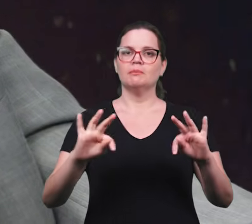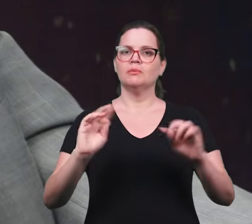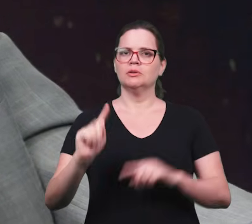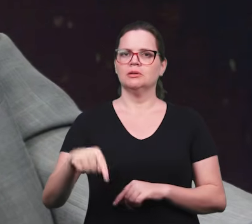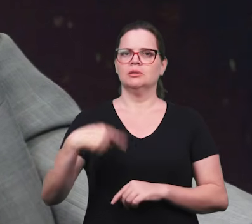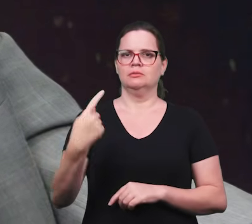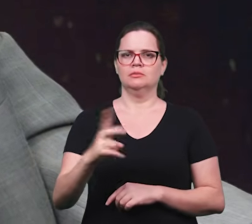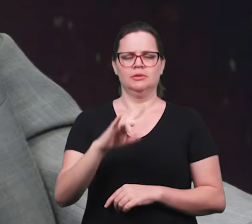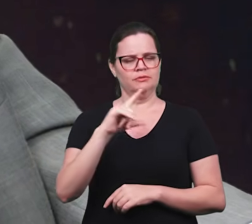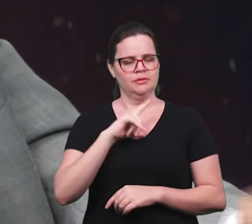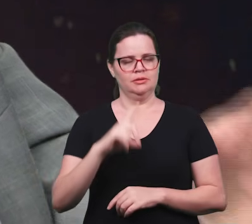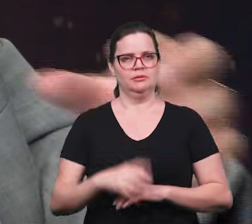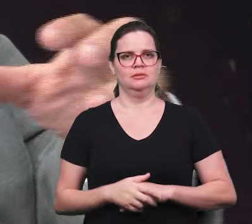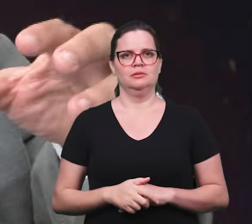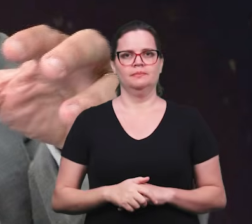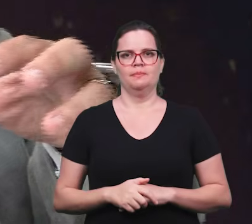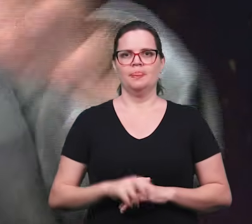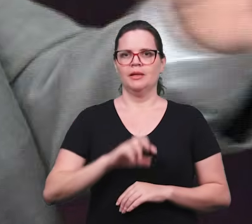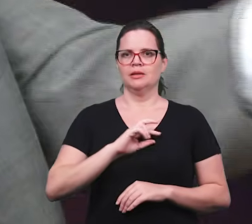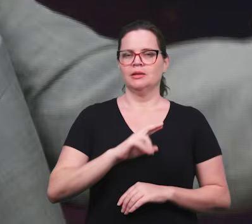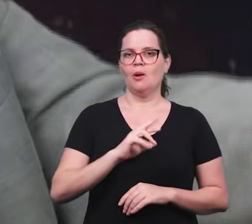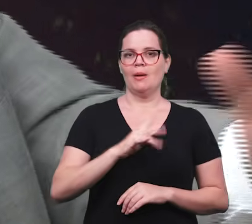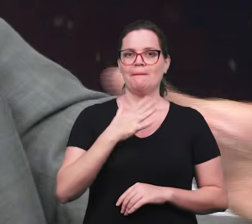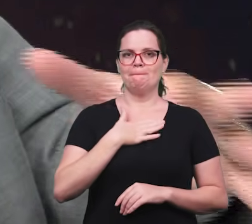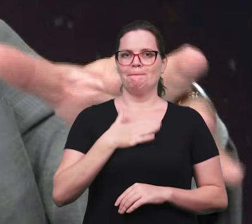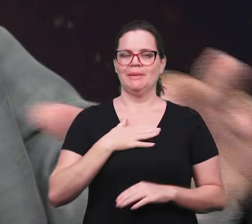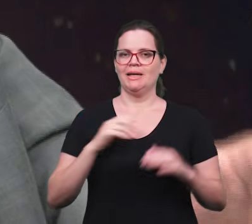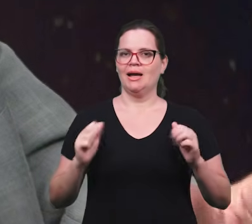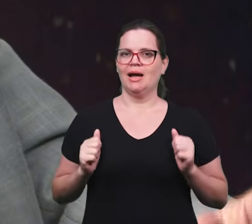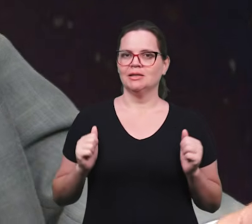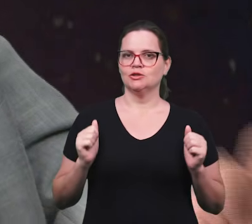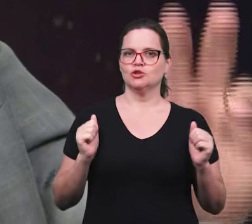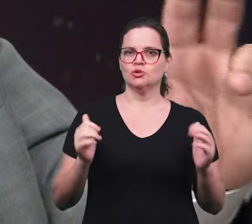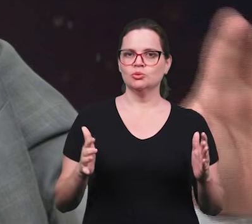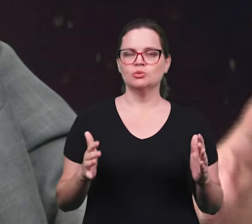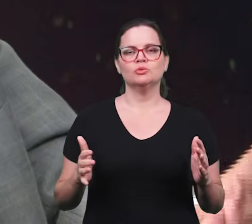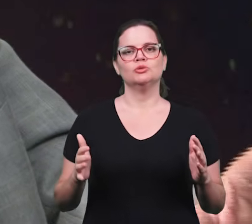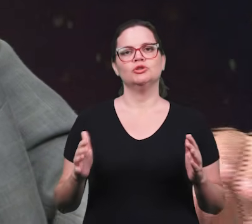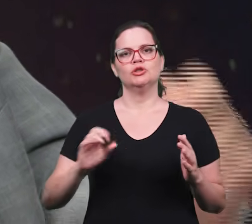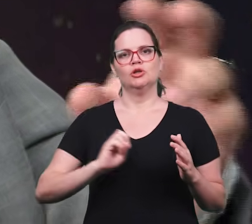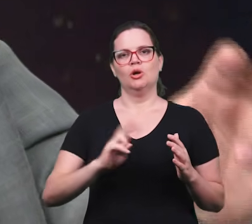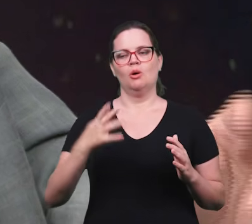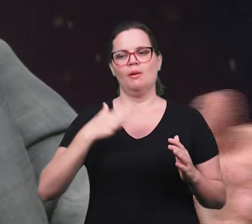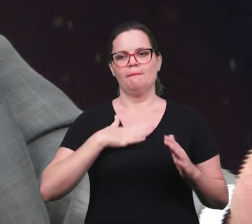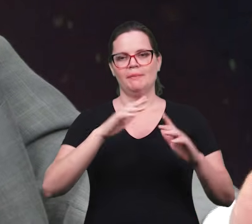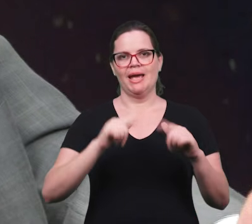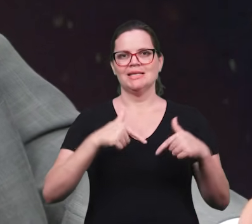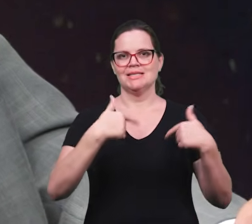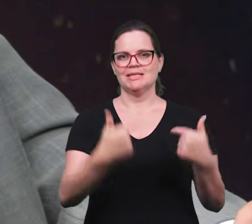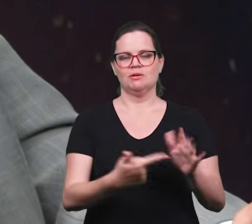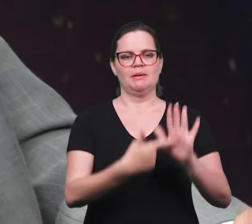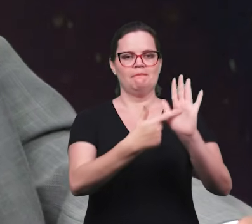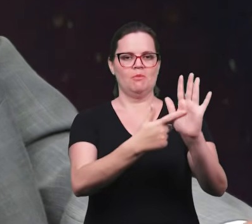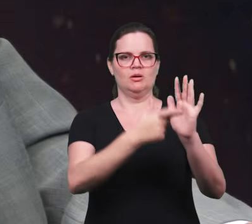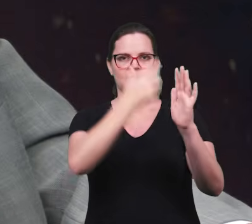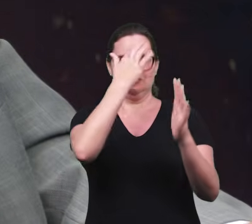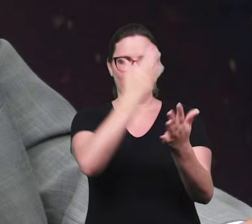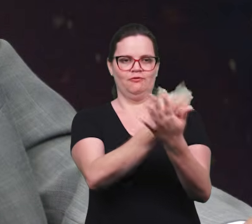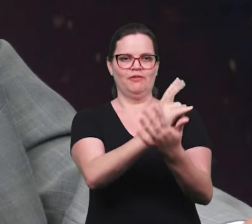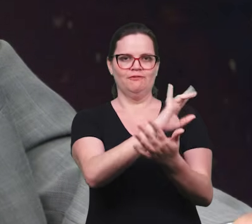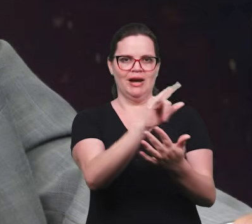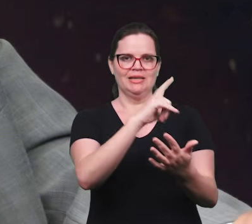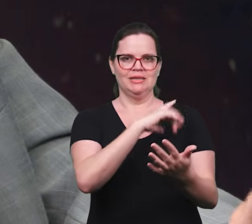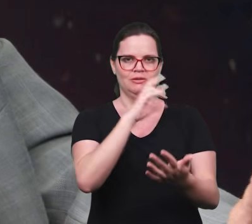produzir outros frutos. E não a nossa ação aqui, não a nossa ação de, entre aspas, de fé, uma fé aparente, vai produzir frutos